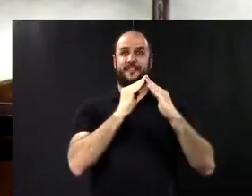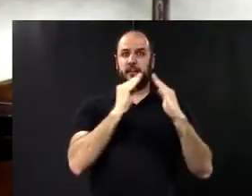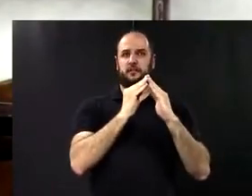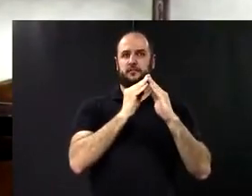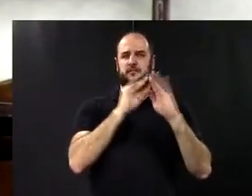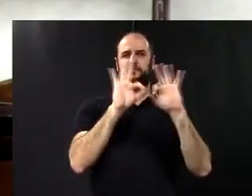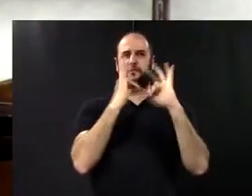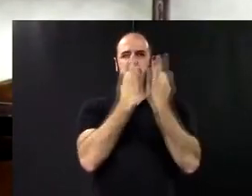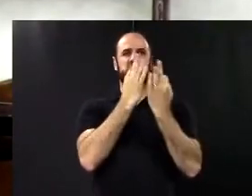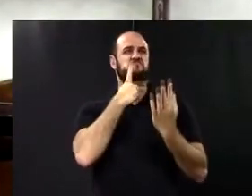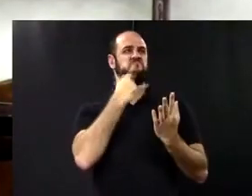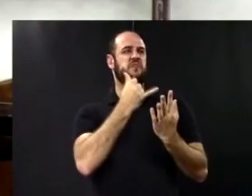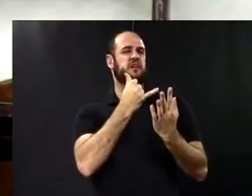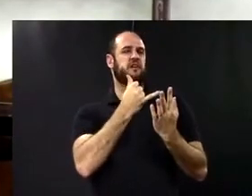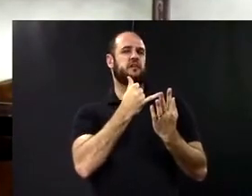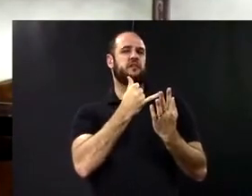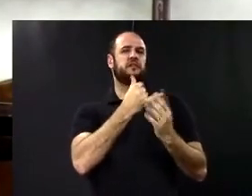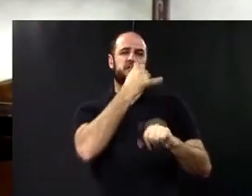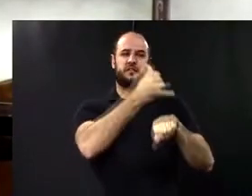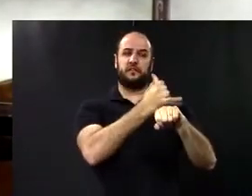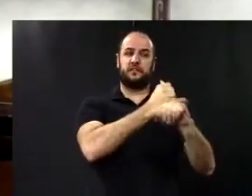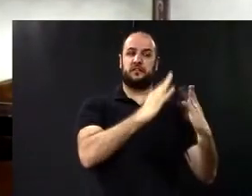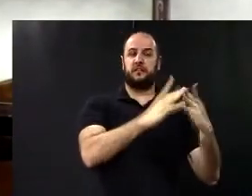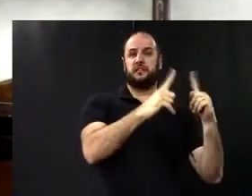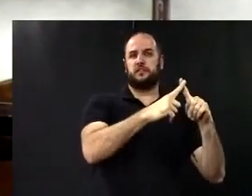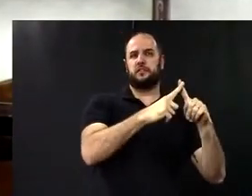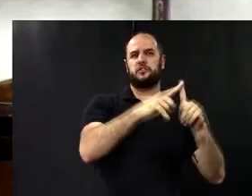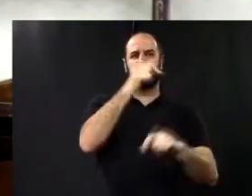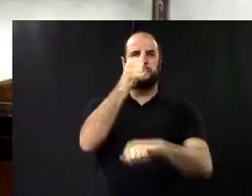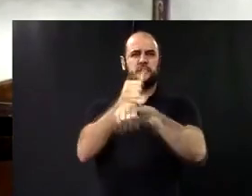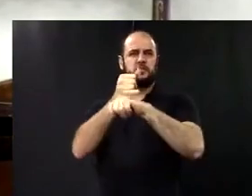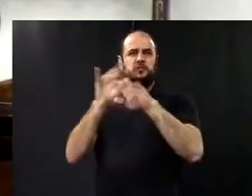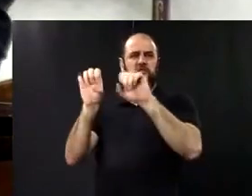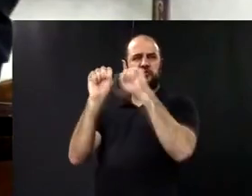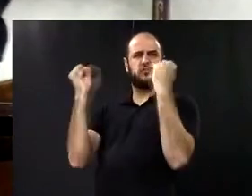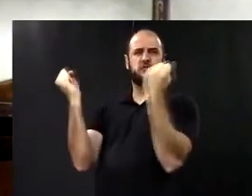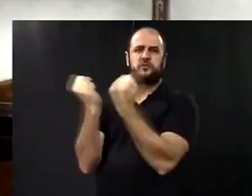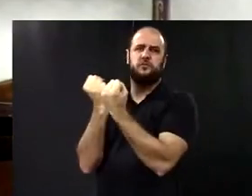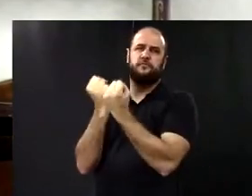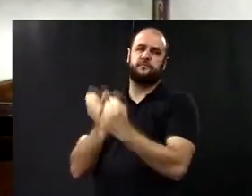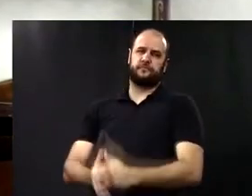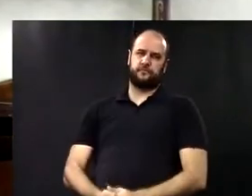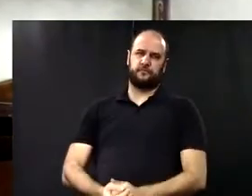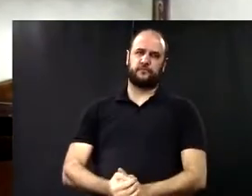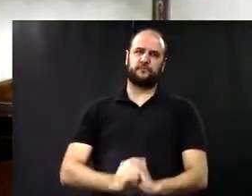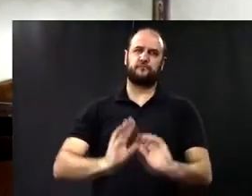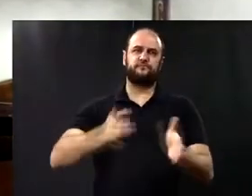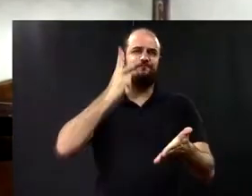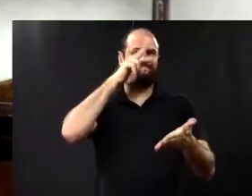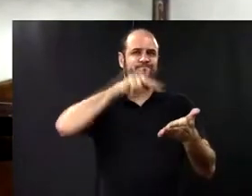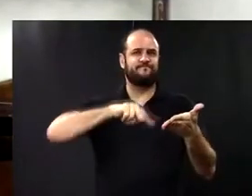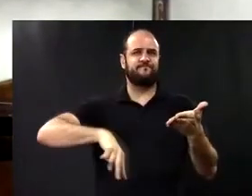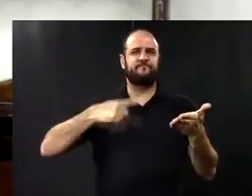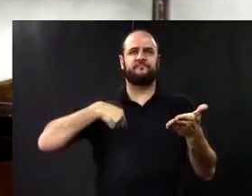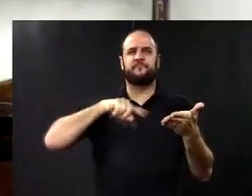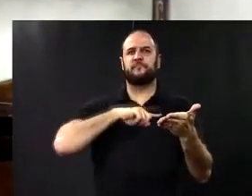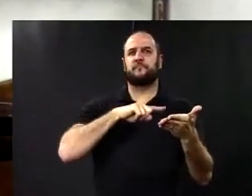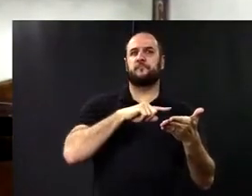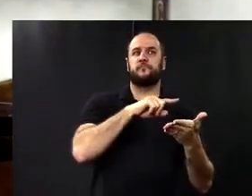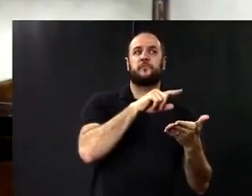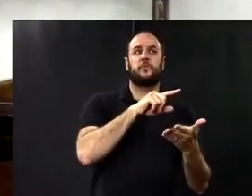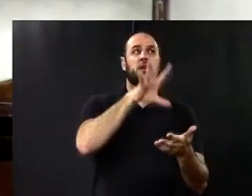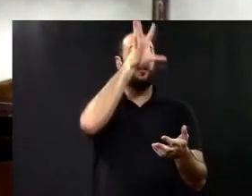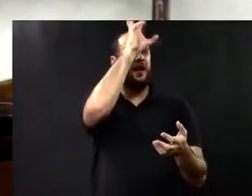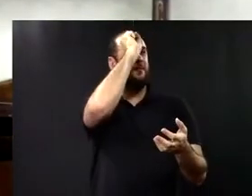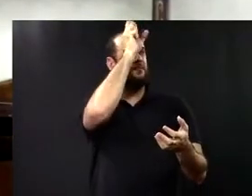seja da sociedade. E o texto que nós lemos, ele vai então trazer para nós, de forma